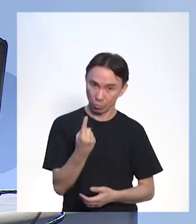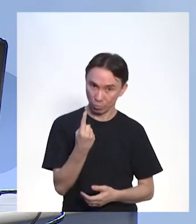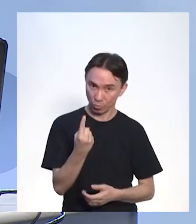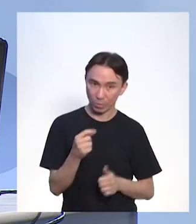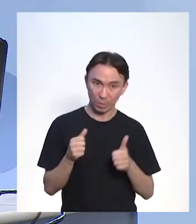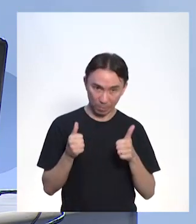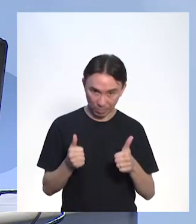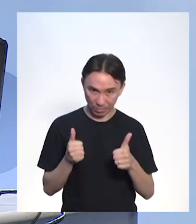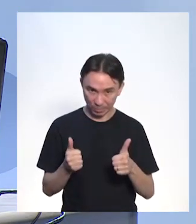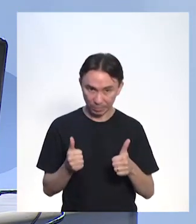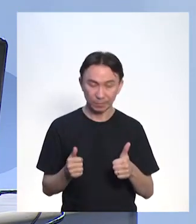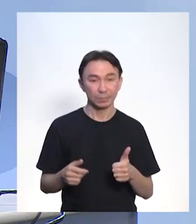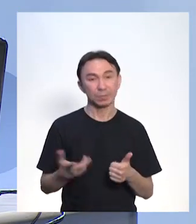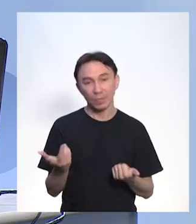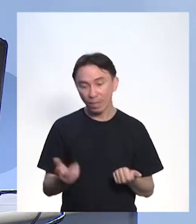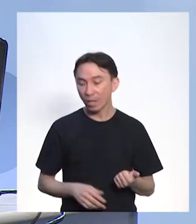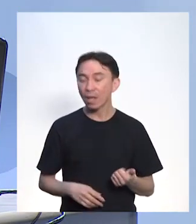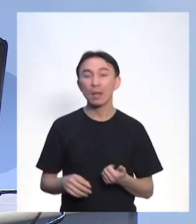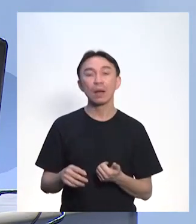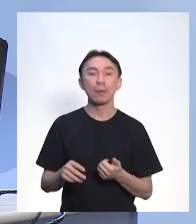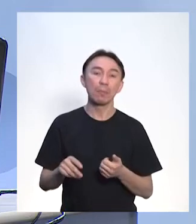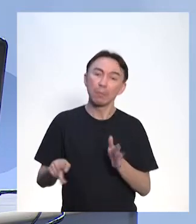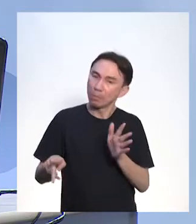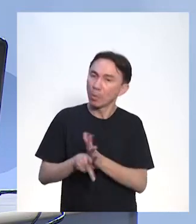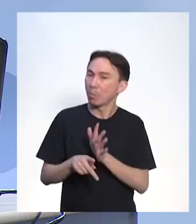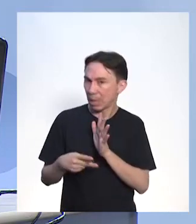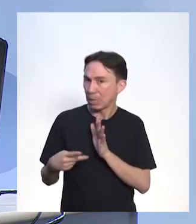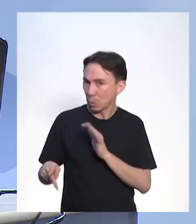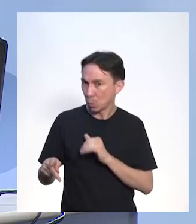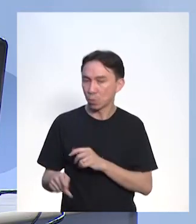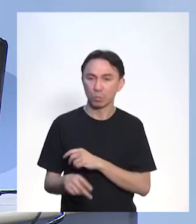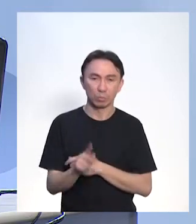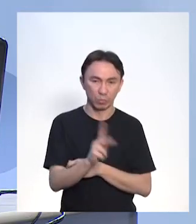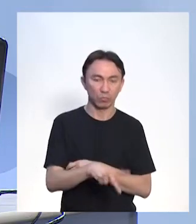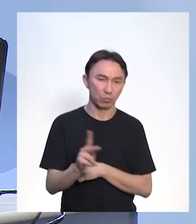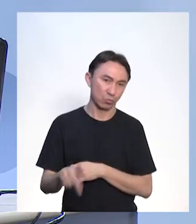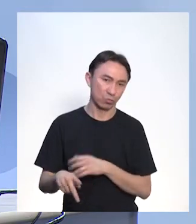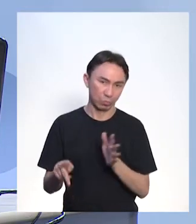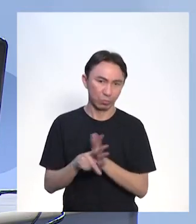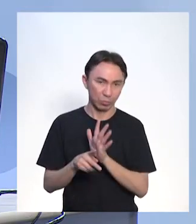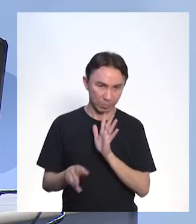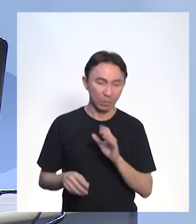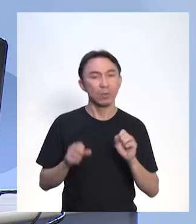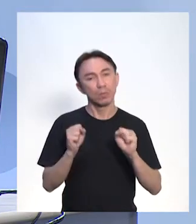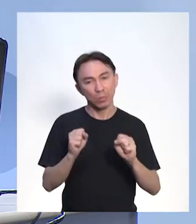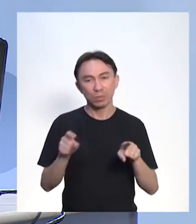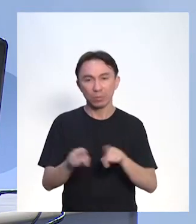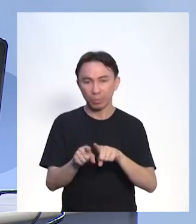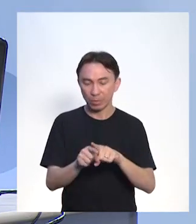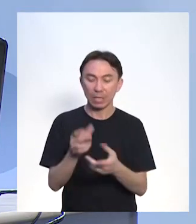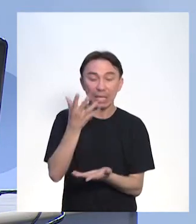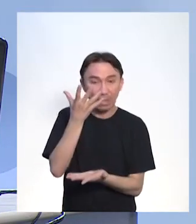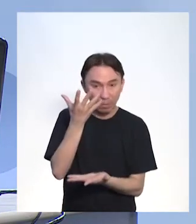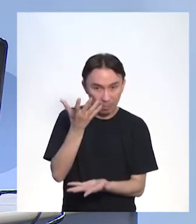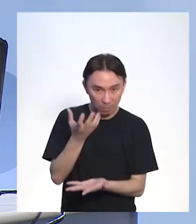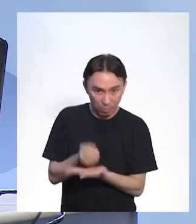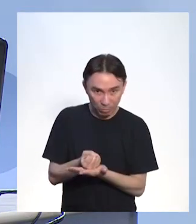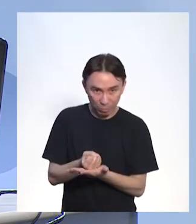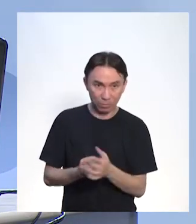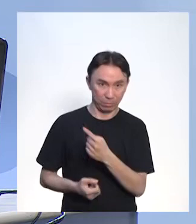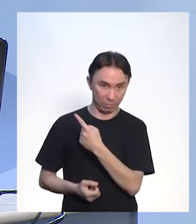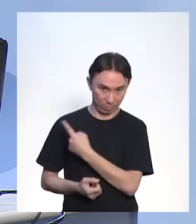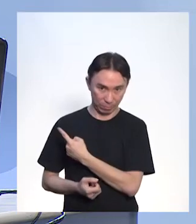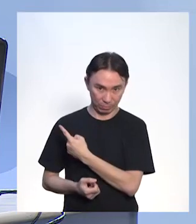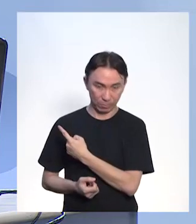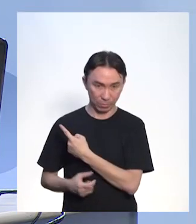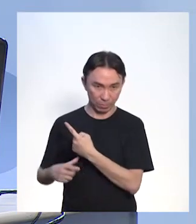estendida, tá? É a versão que só os professores têm, mas vocês podem fazer download com esse link aí que apareceu na tela. É a mesma página que você faz o download